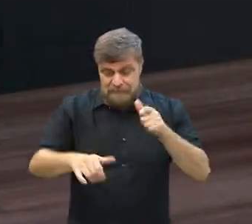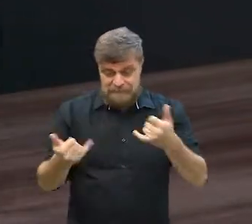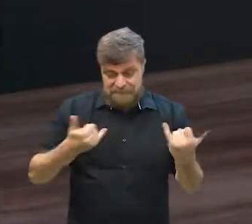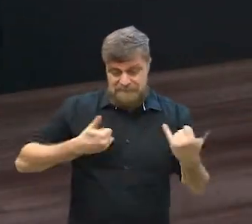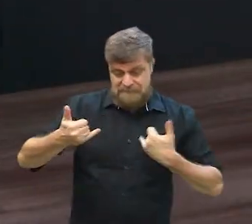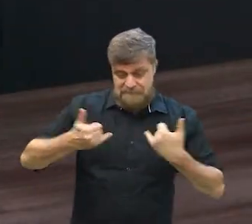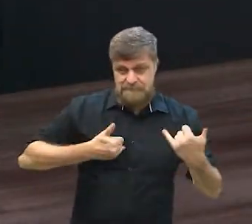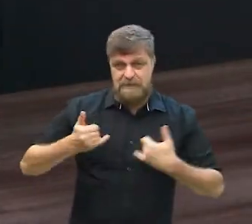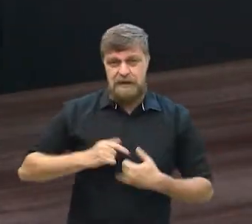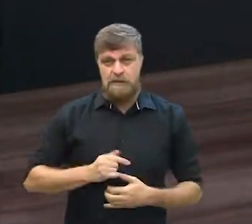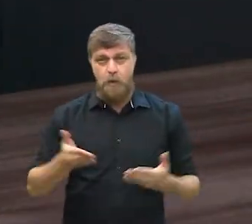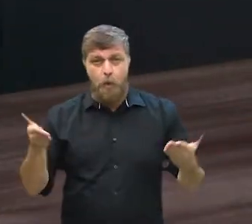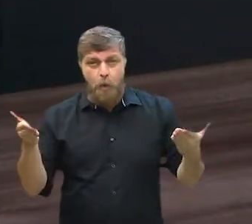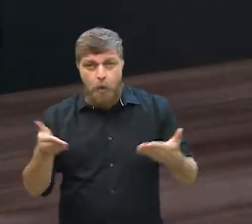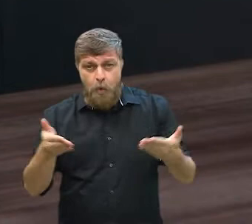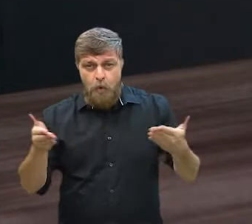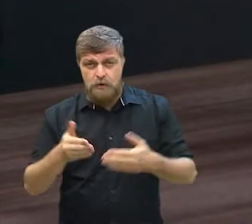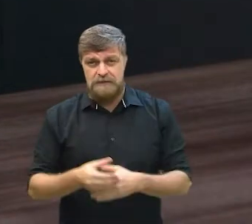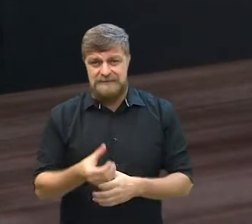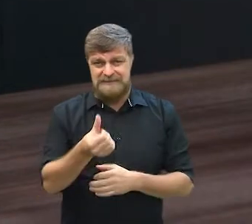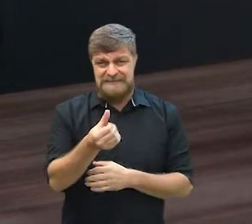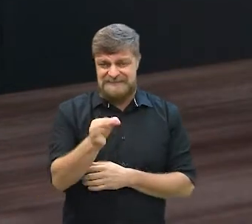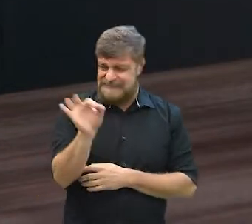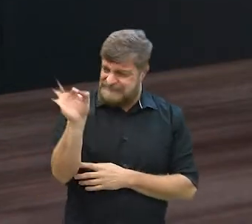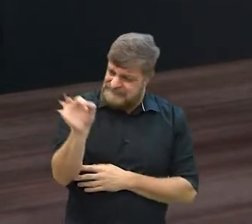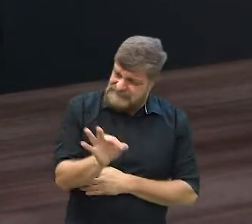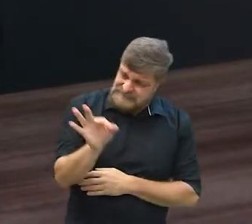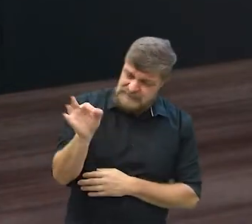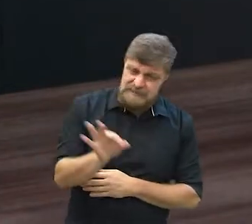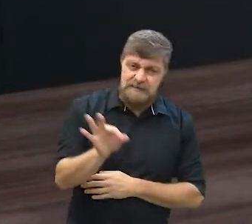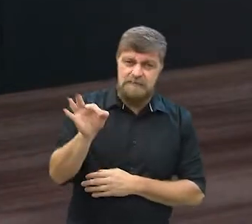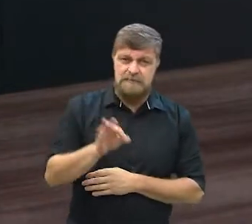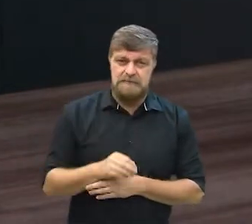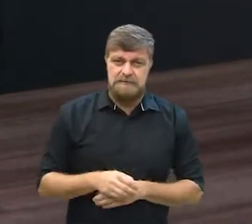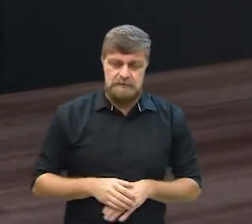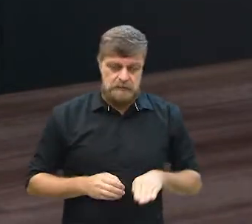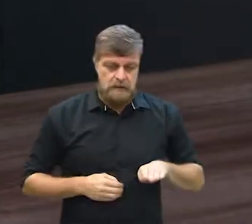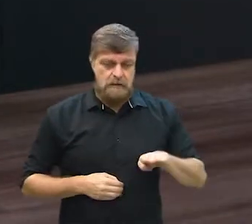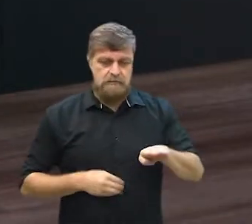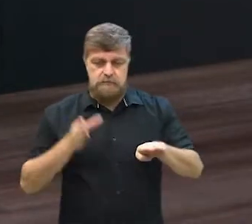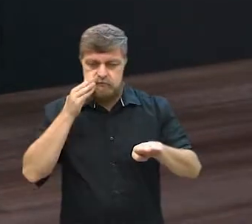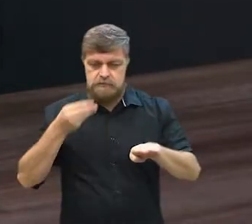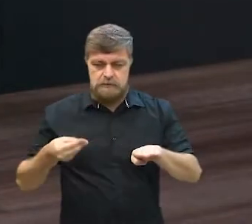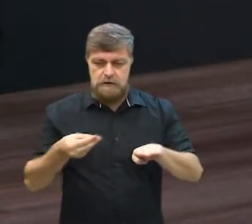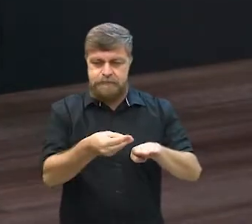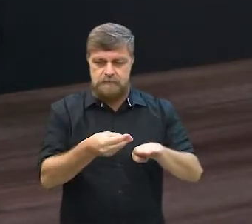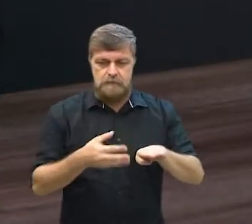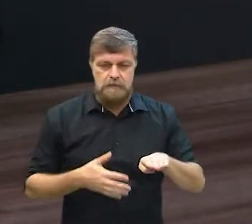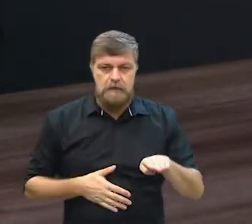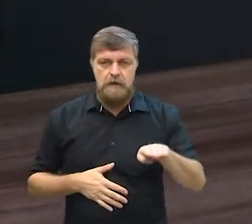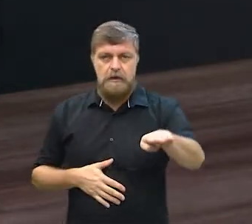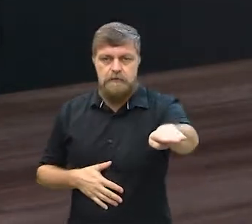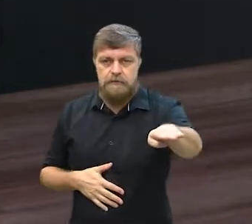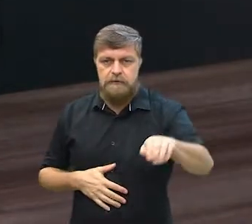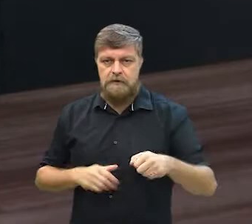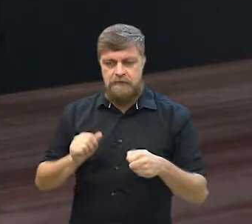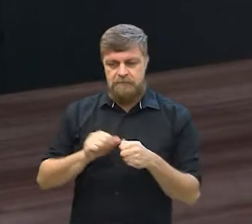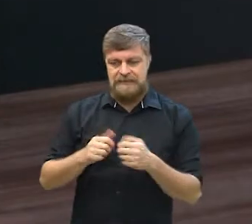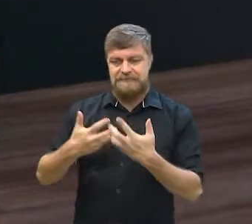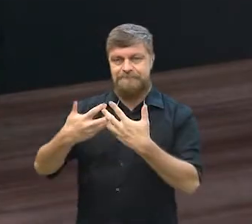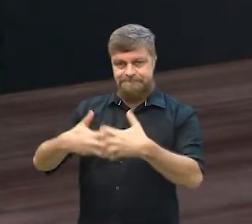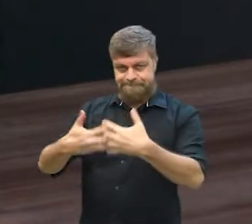muitos falam que hoje 60% do delivery é o que tem